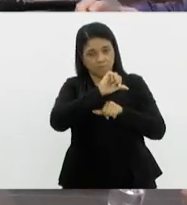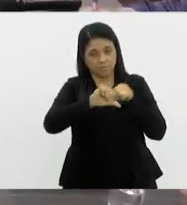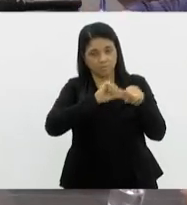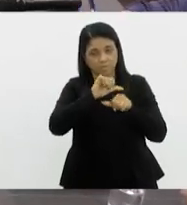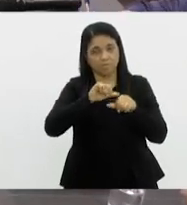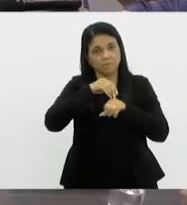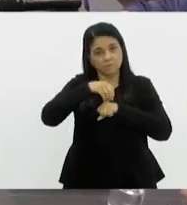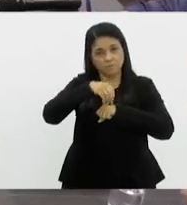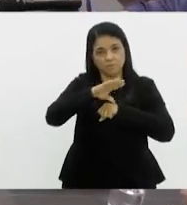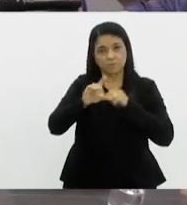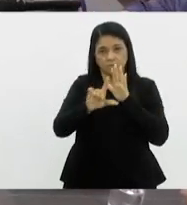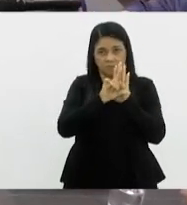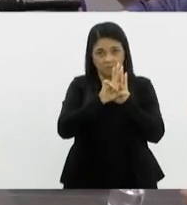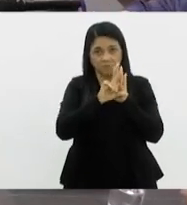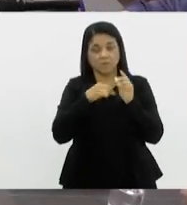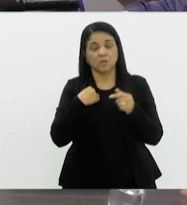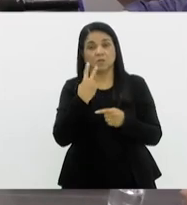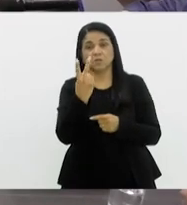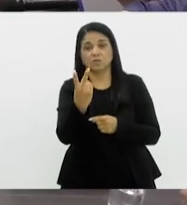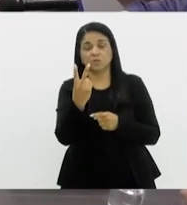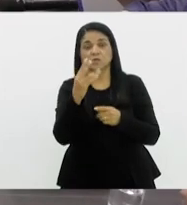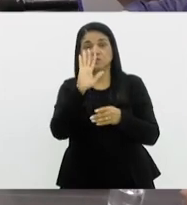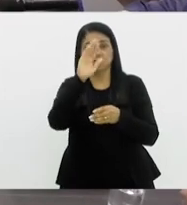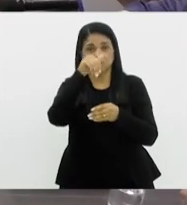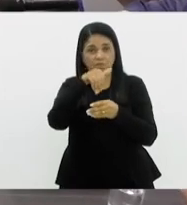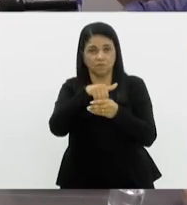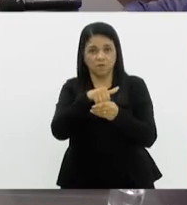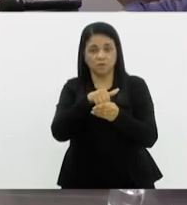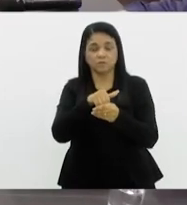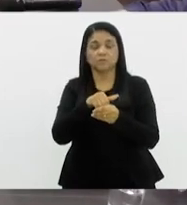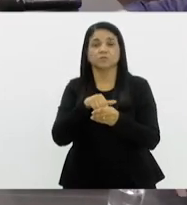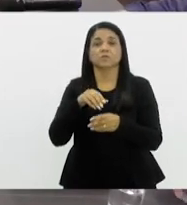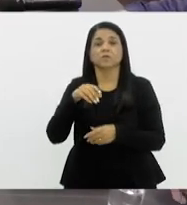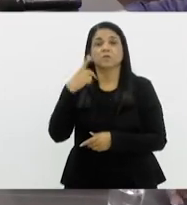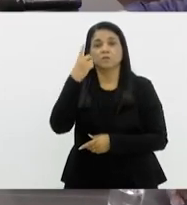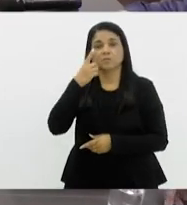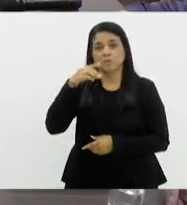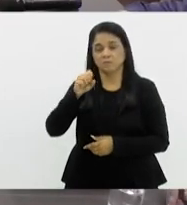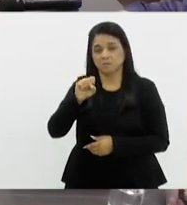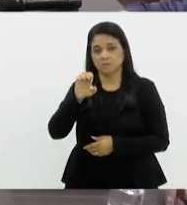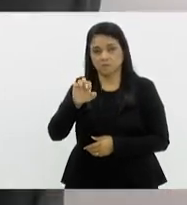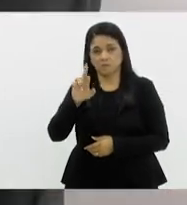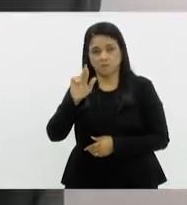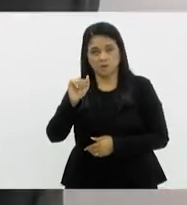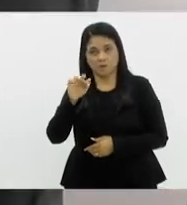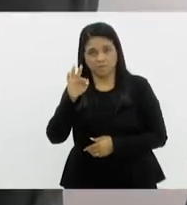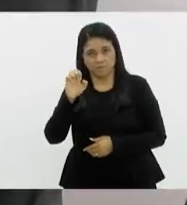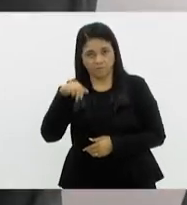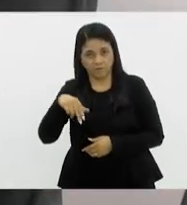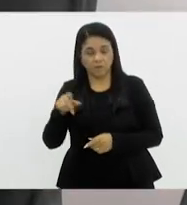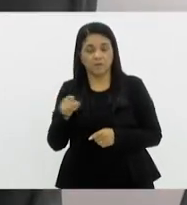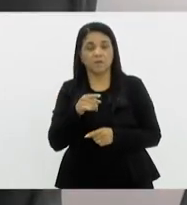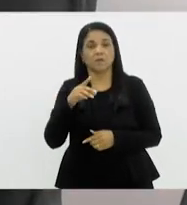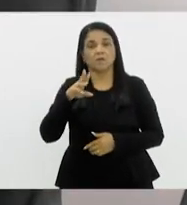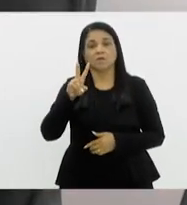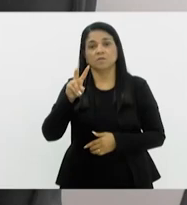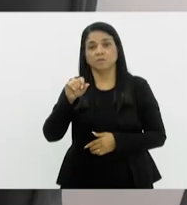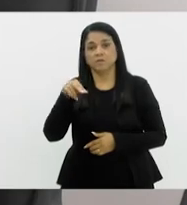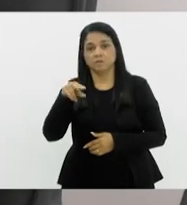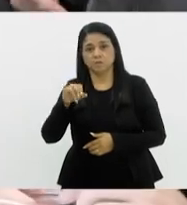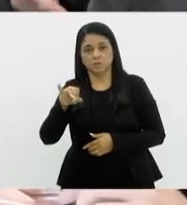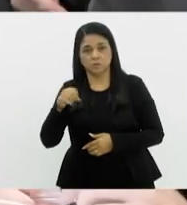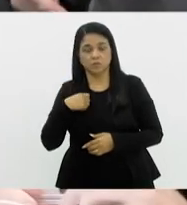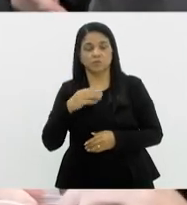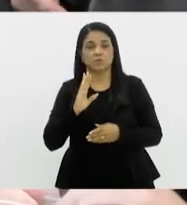indicação legislativa, e dois votos já apresentados, deputado Serafim e deputado Mink, pela constitucionalidade. Como vota o deputado Cozzolino, no